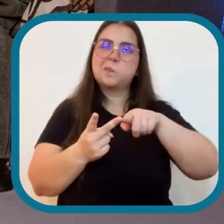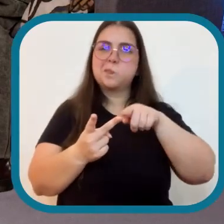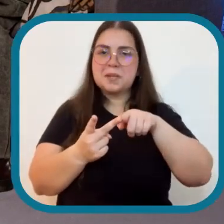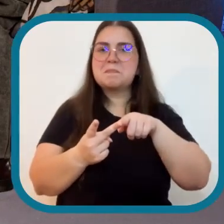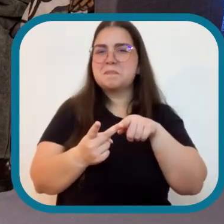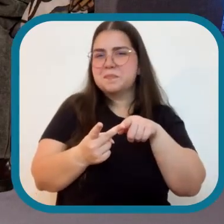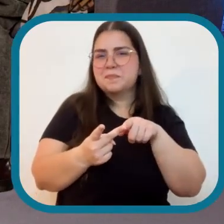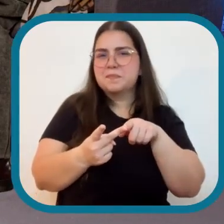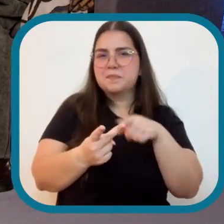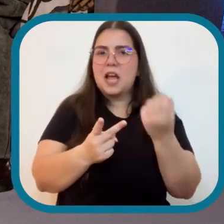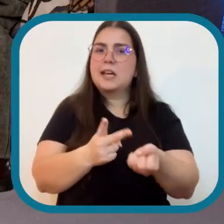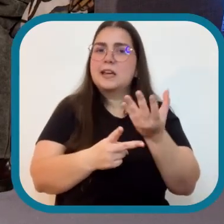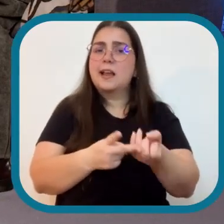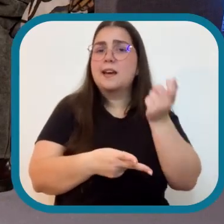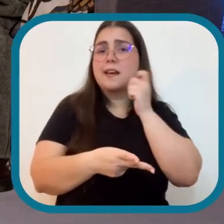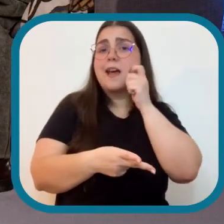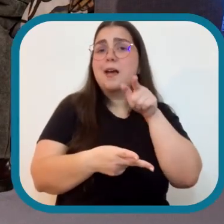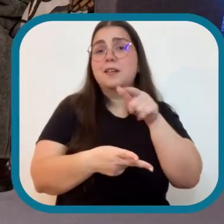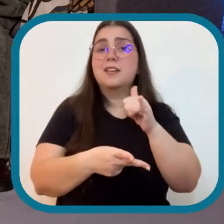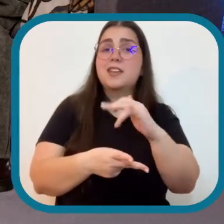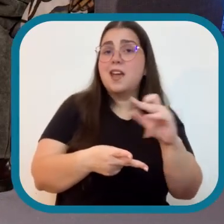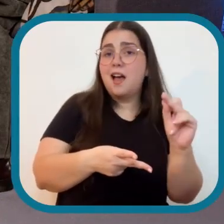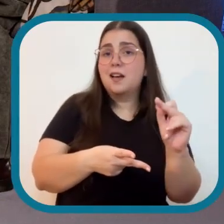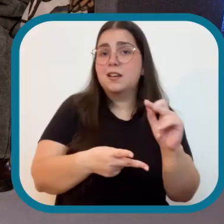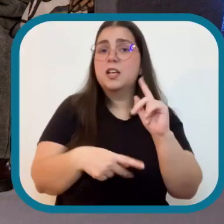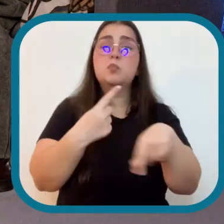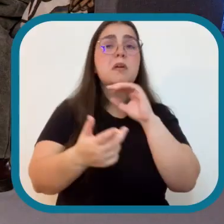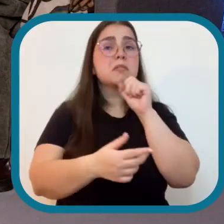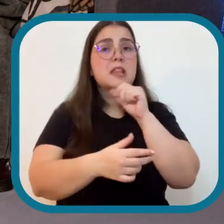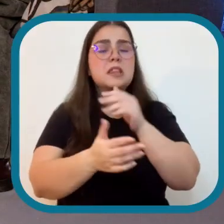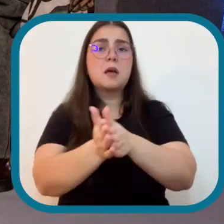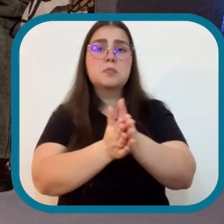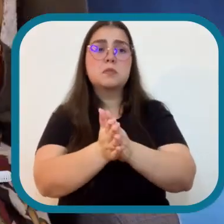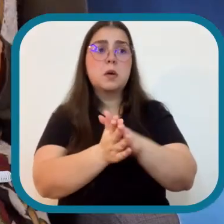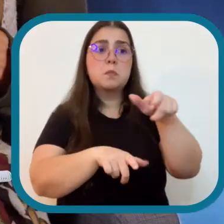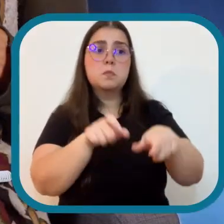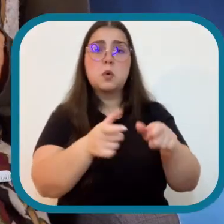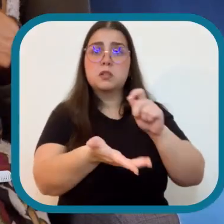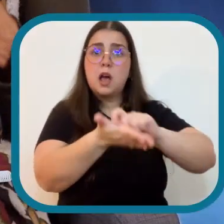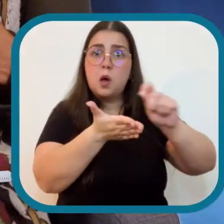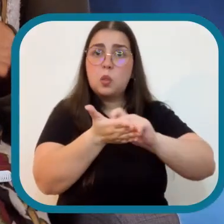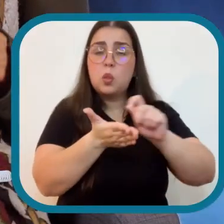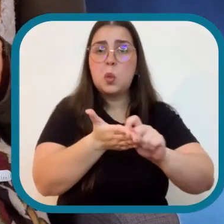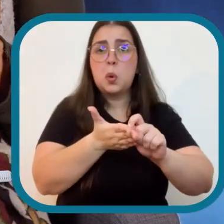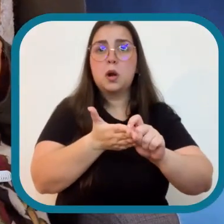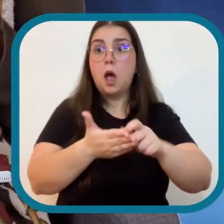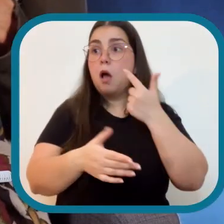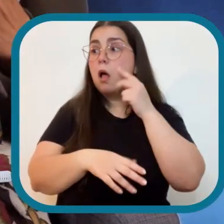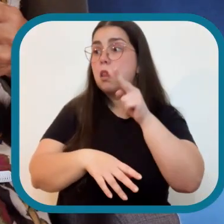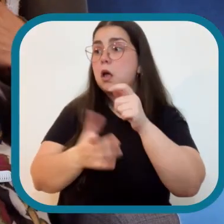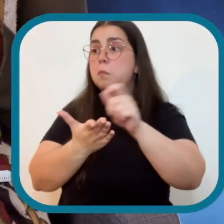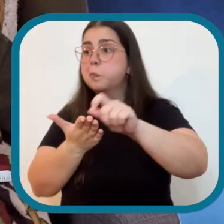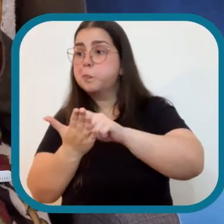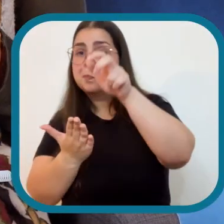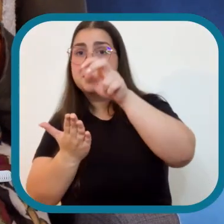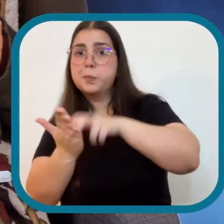admissivelmente produzida por inteligência artificial e em que se calhar até há autores, não é? E as pessoas podem dizer, olha, já leste o livro do